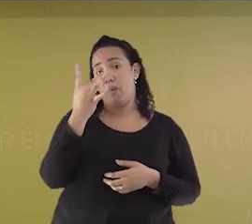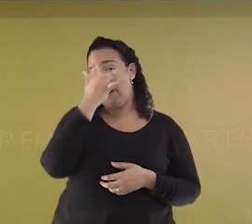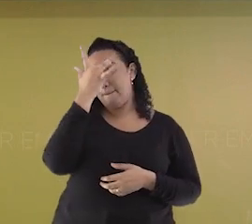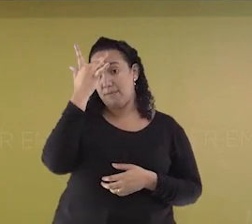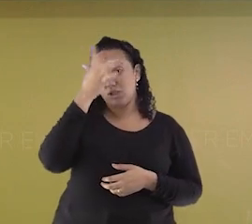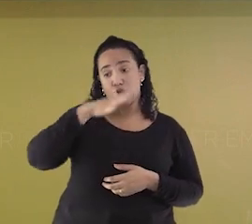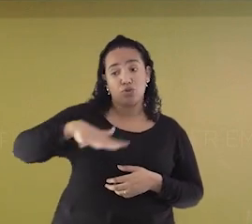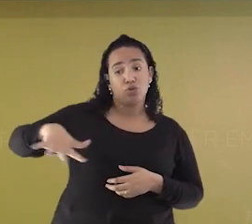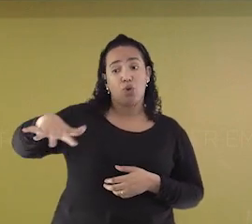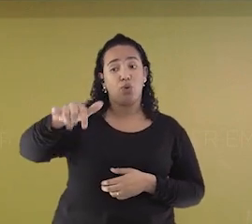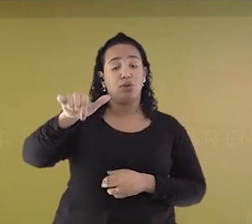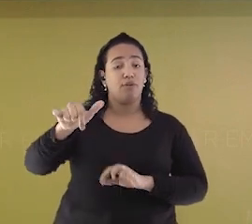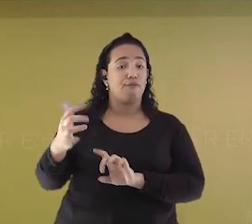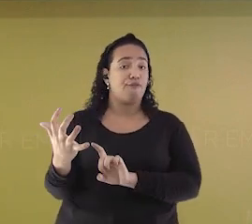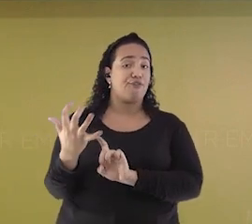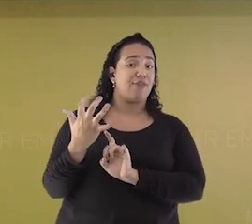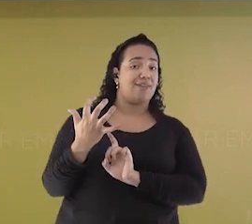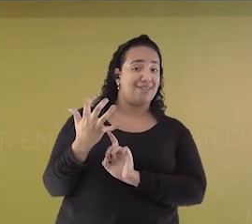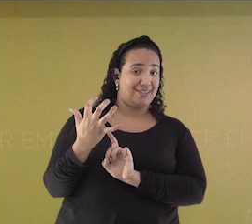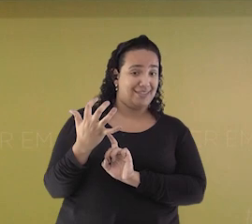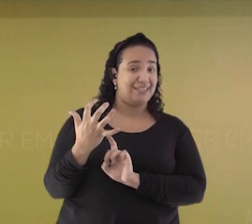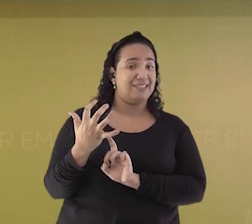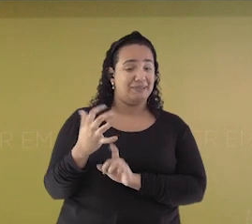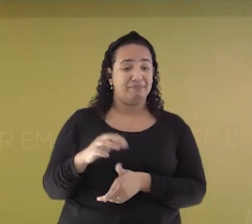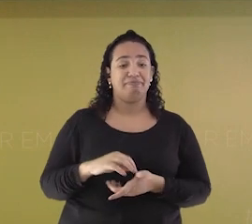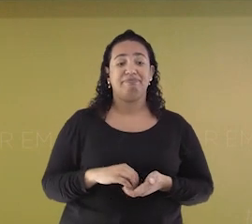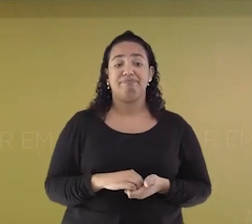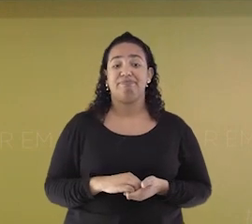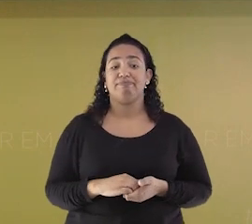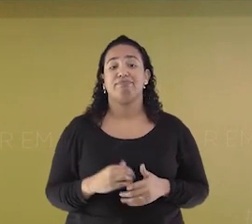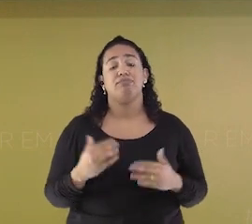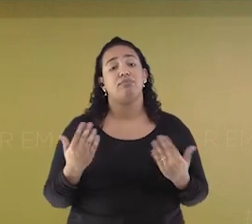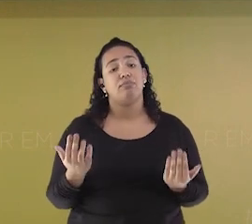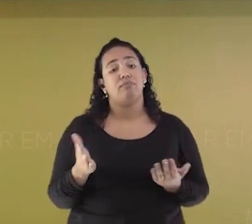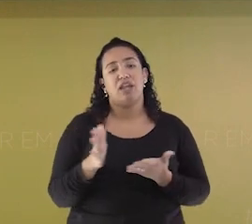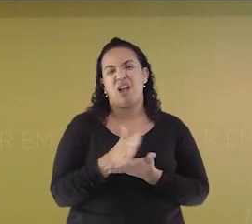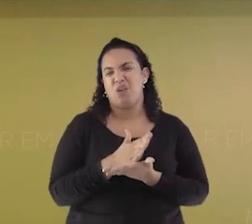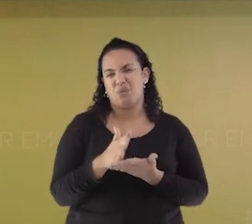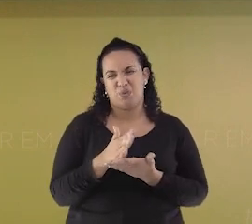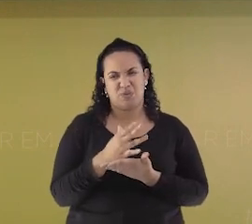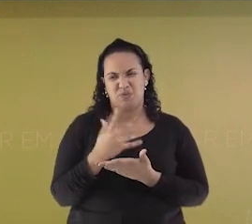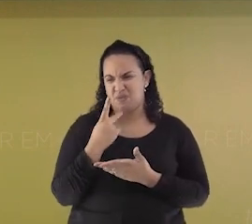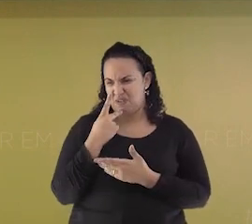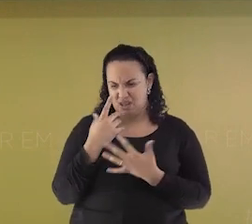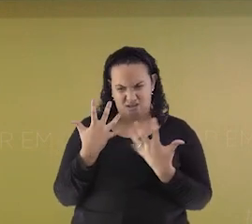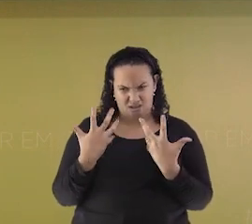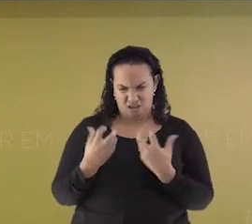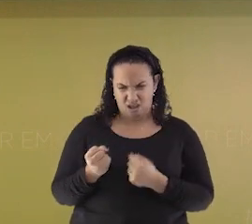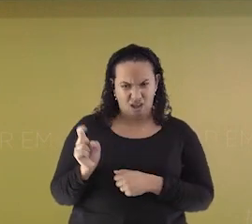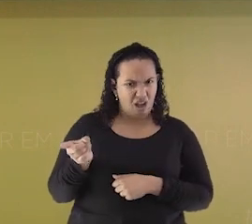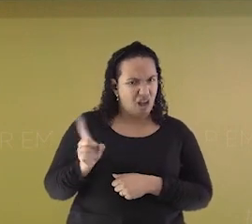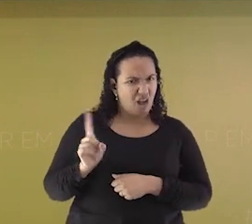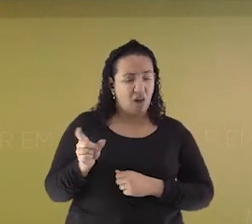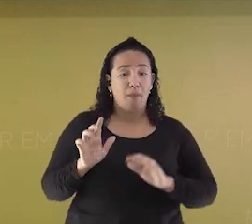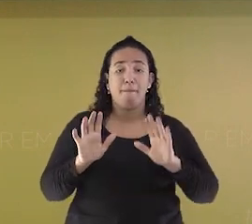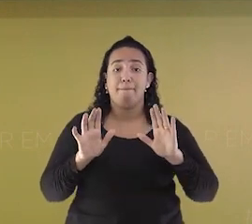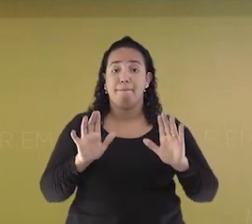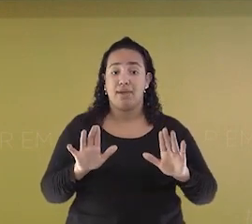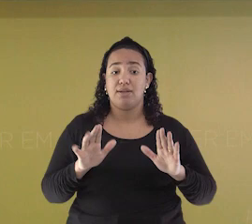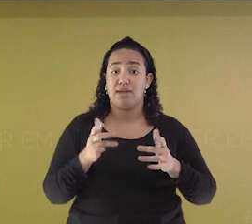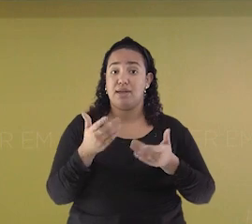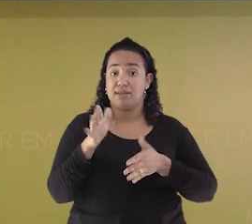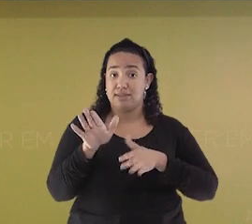pessoas ao nosso redor nos influenciam a querer. Alguns de nós nem gostam de admitir, mas muito do